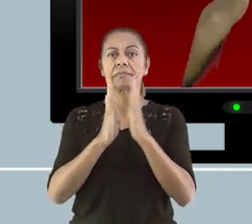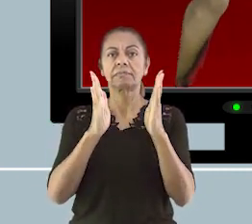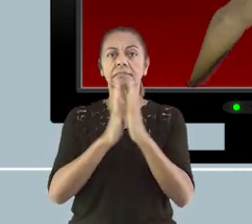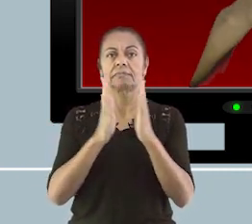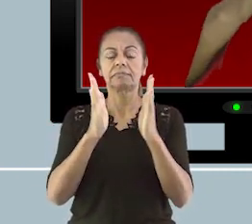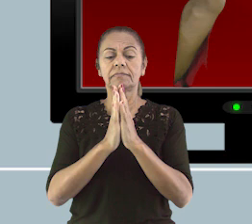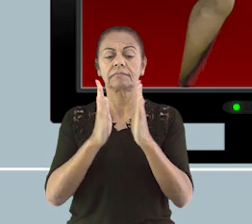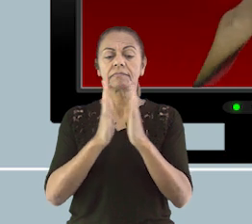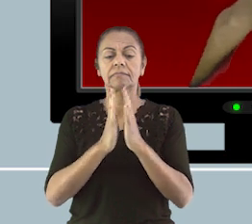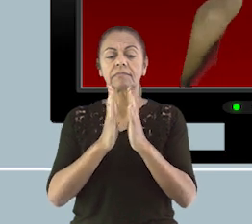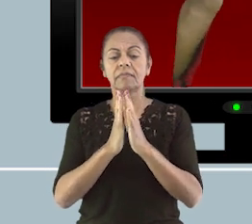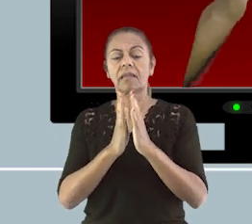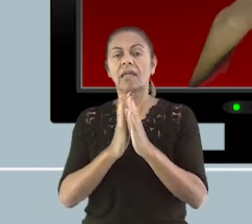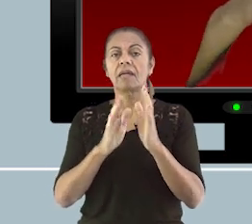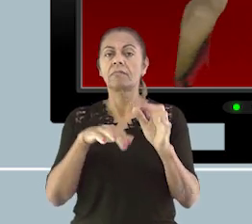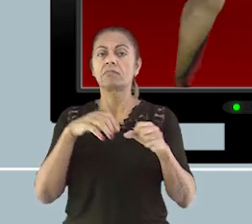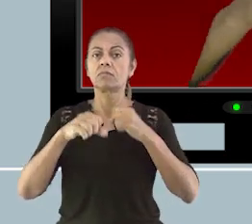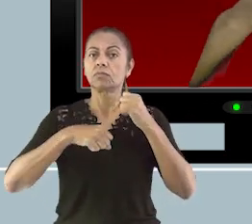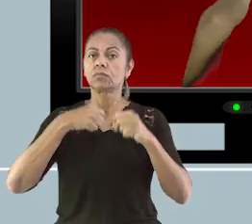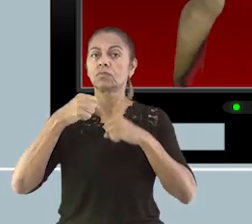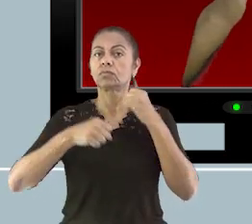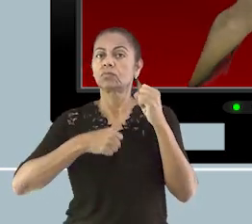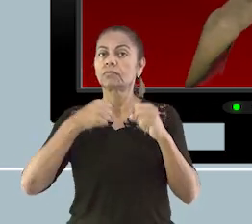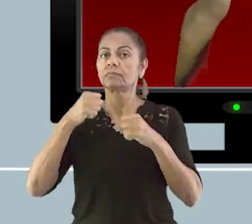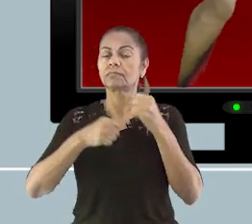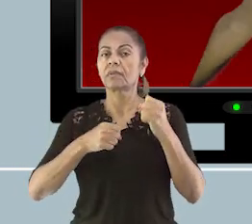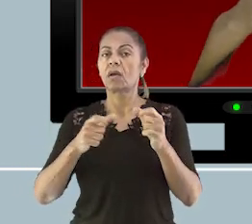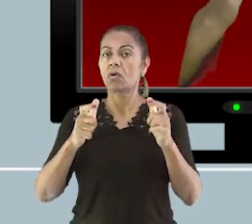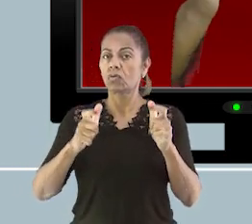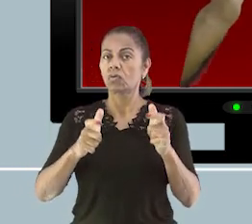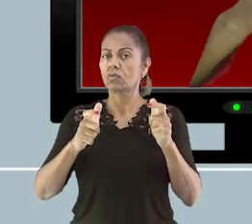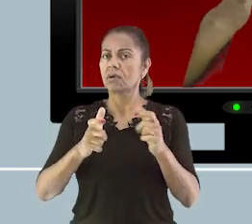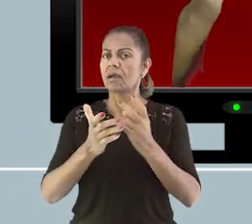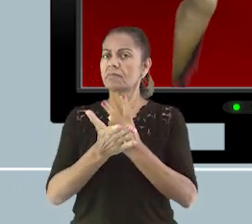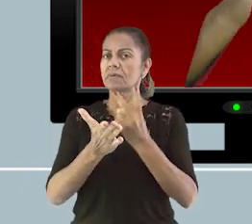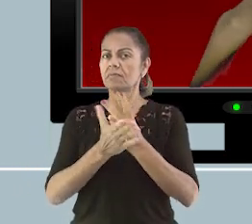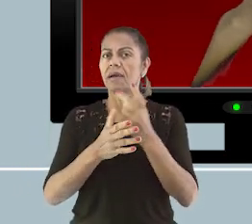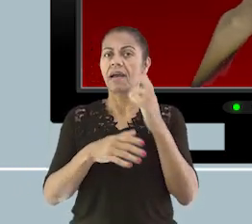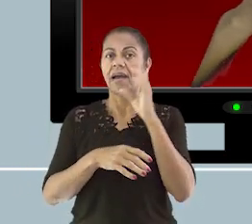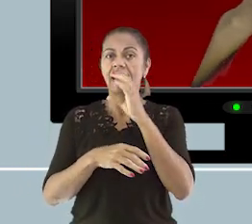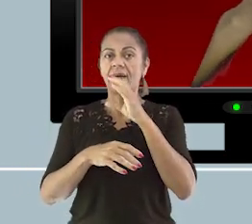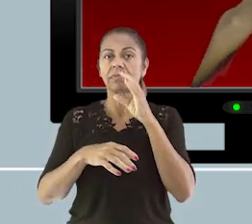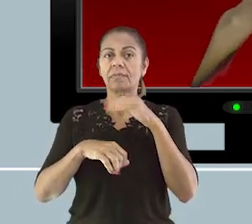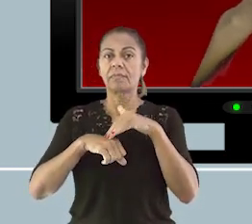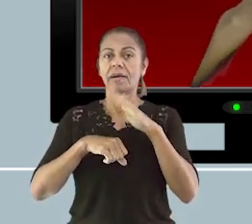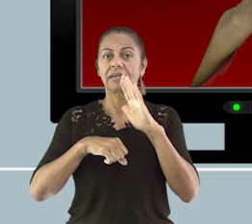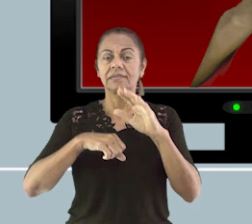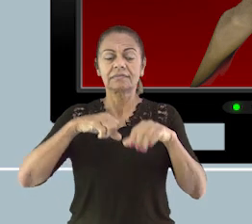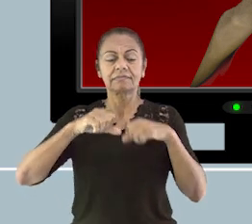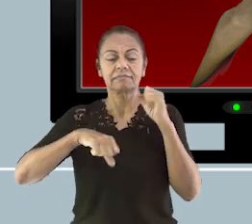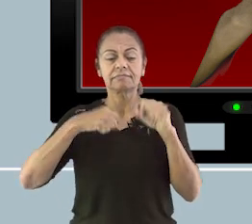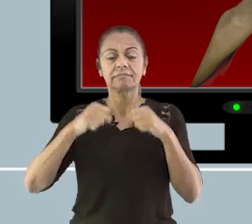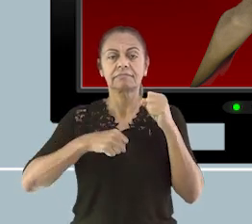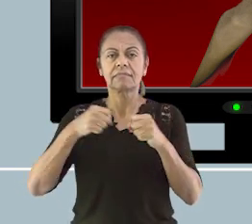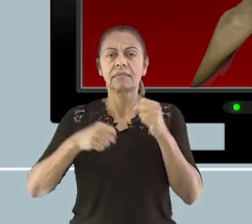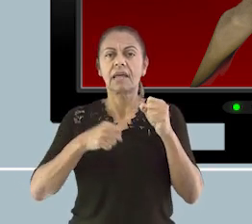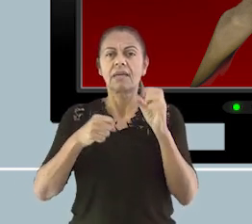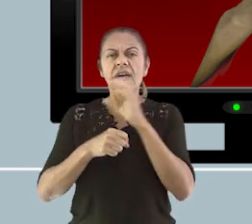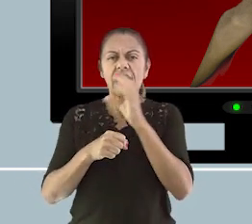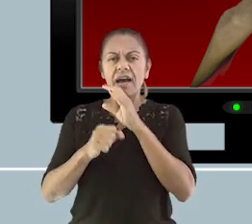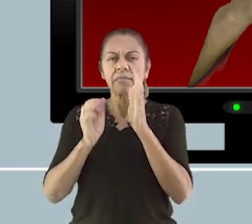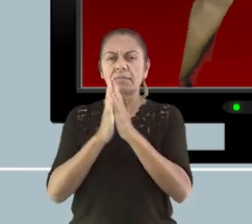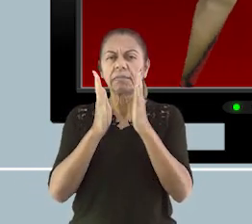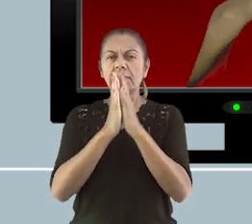acelerado, nós iremos também correr no mesmo lugar e um pouco mais rápido. E quando bater